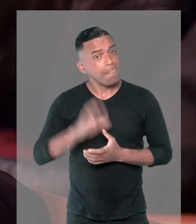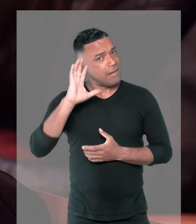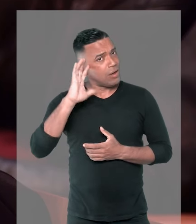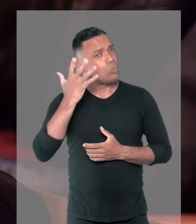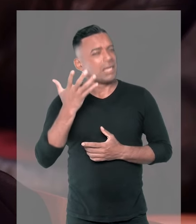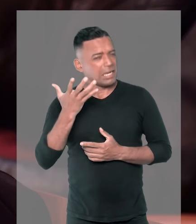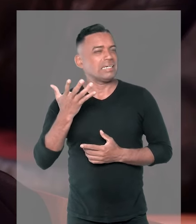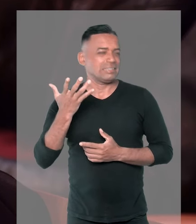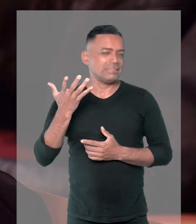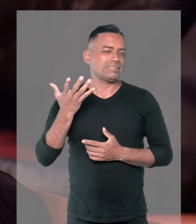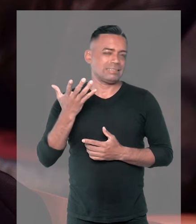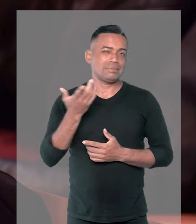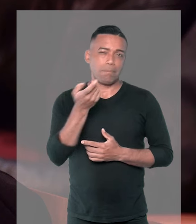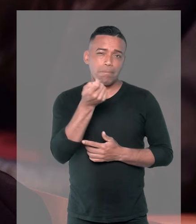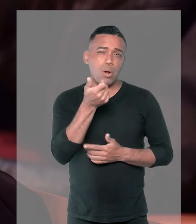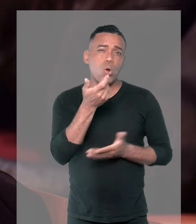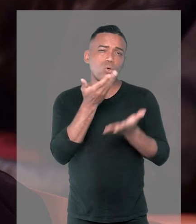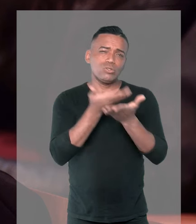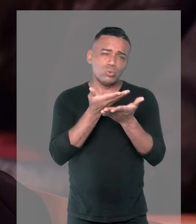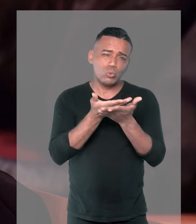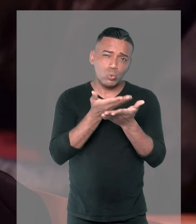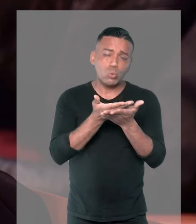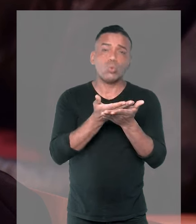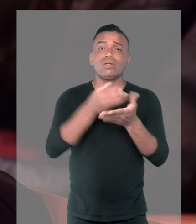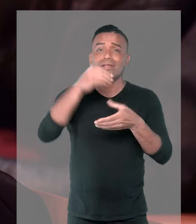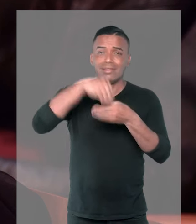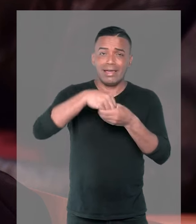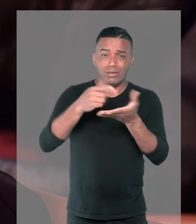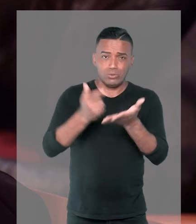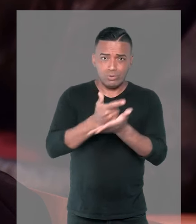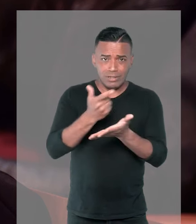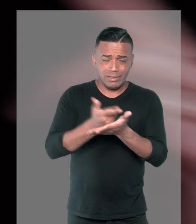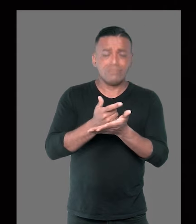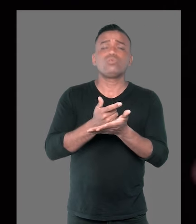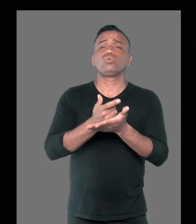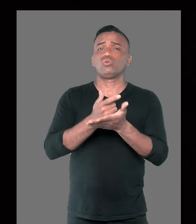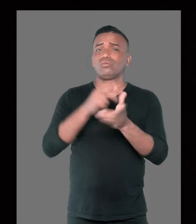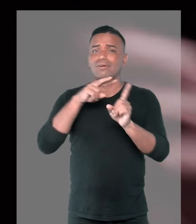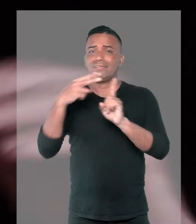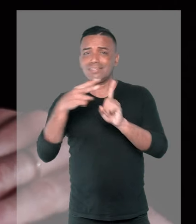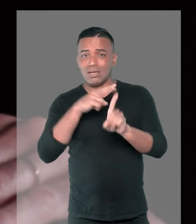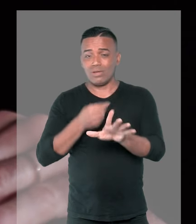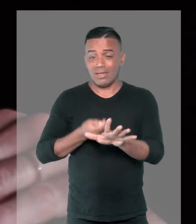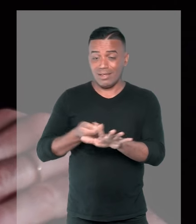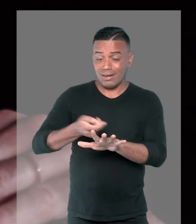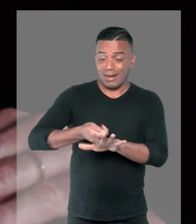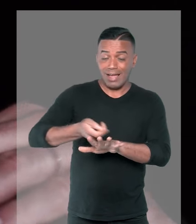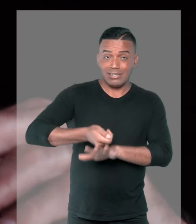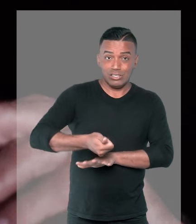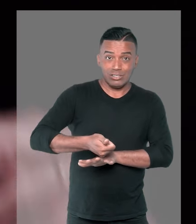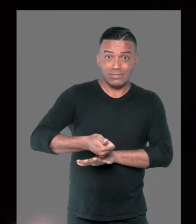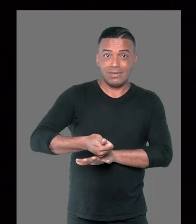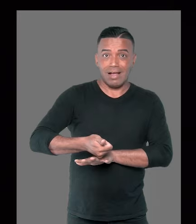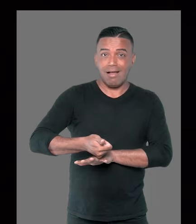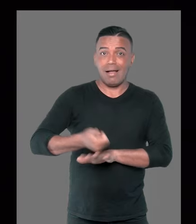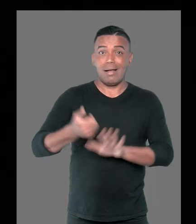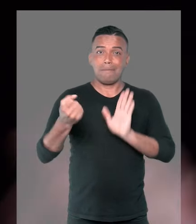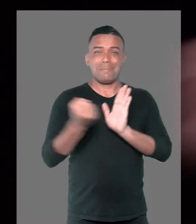ainda Afonso a gente também trata disso no livro do ponto de vista de narrativas que são as fake News sobre marcas